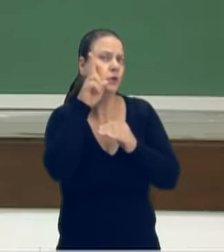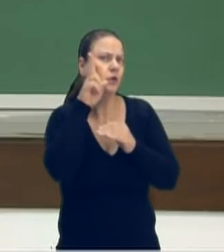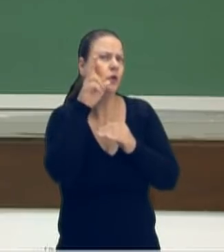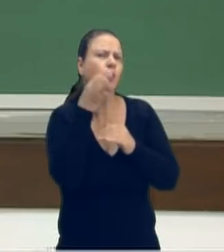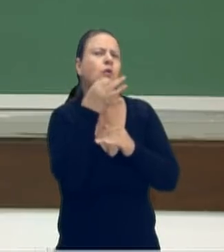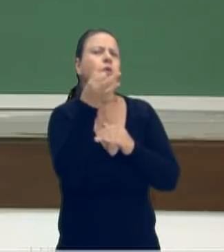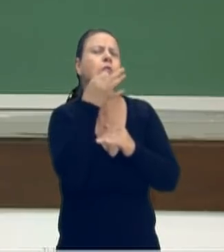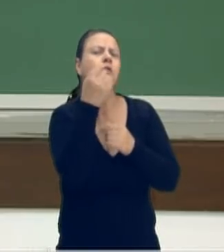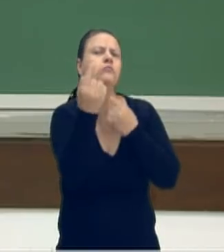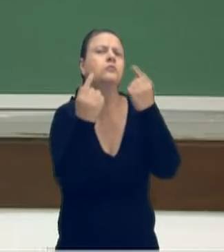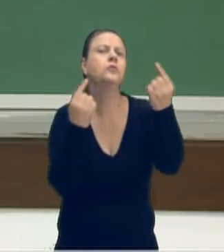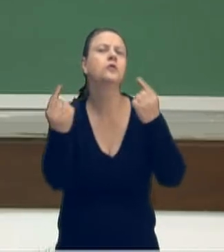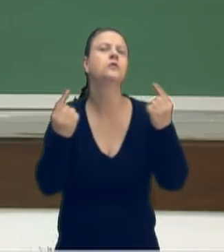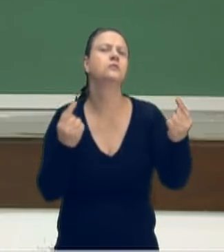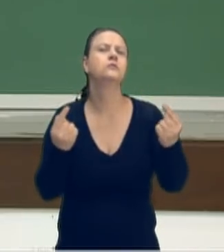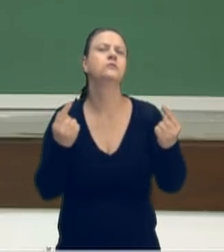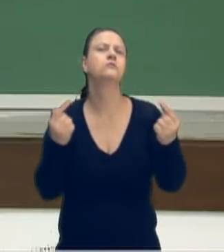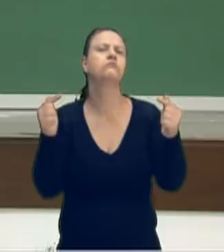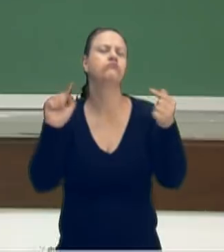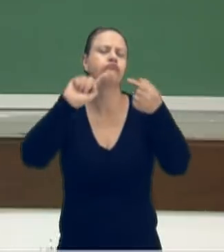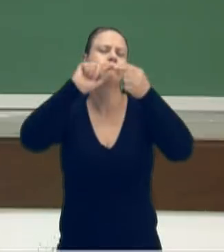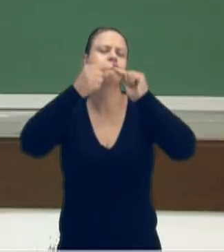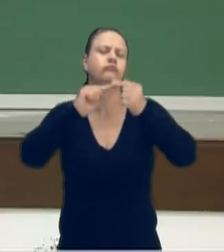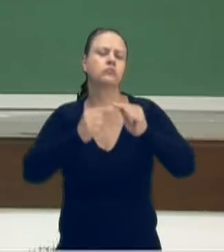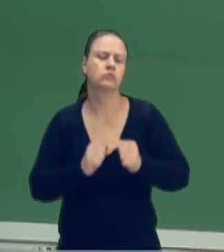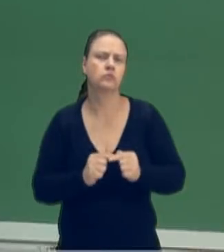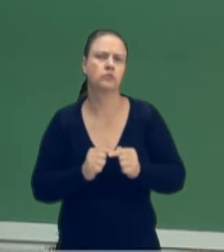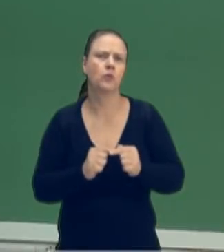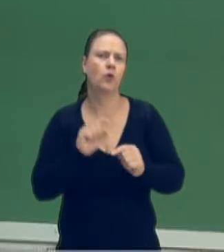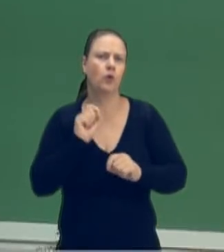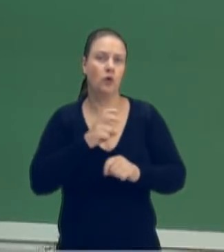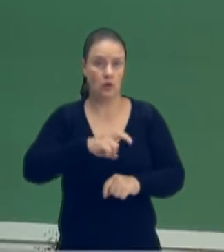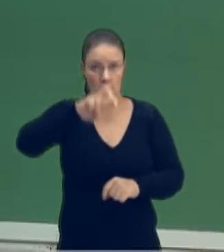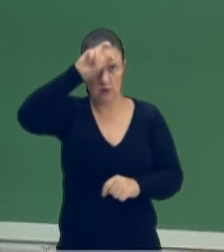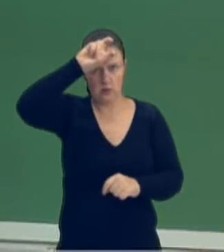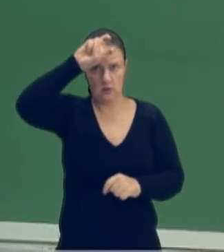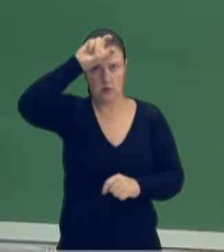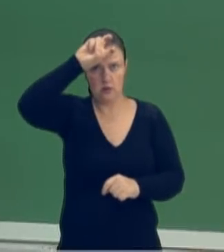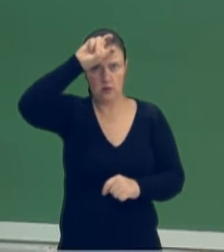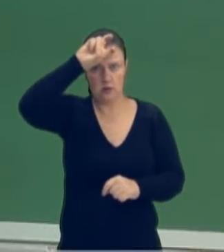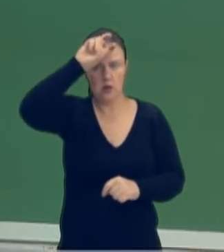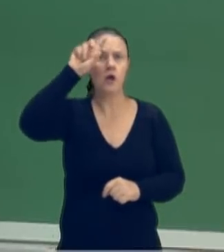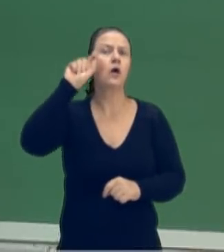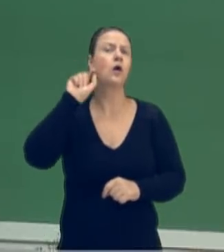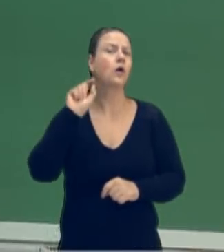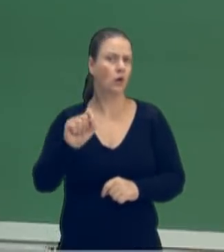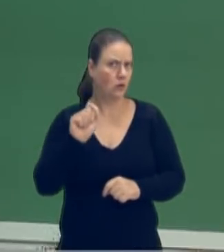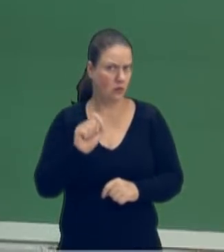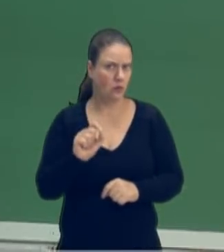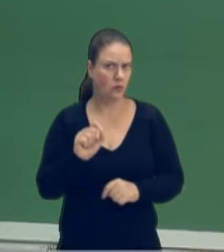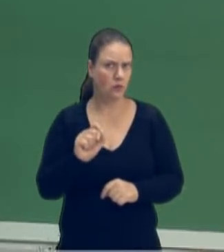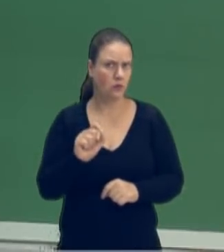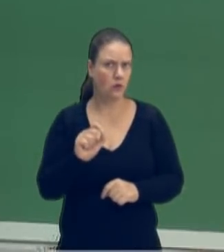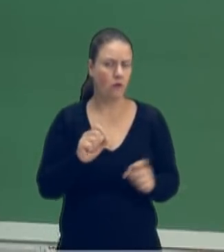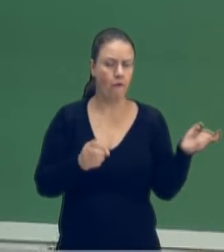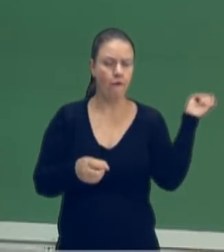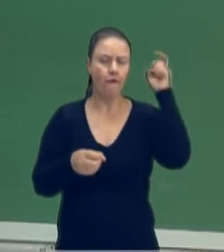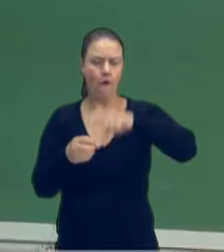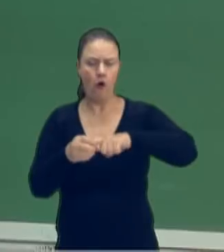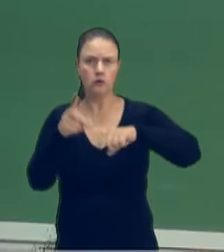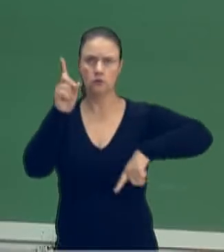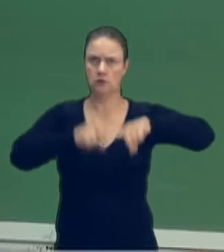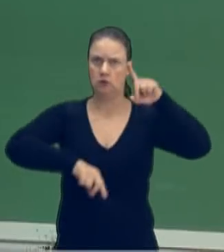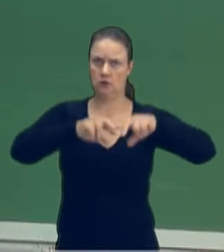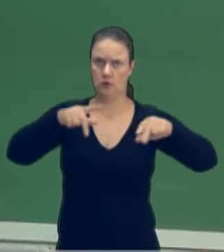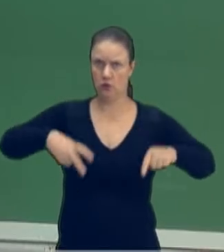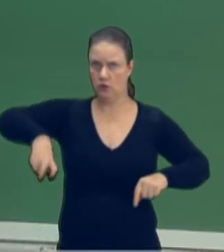acha em relação ao pedido do egiptólogo Zahi Hawass? Faz o retorno das peças do